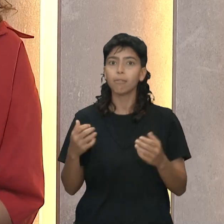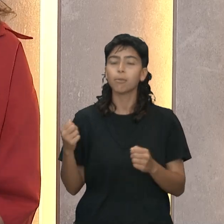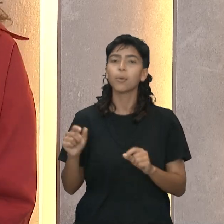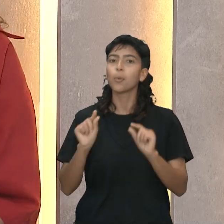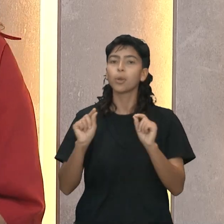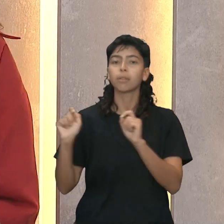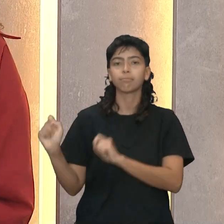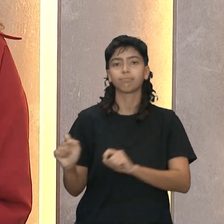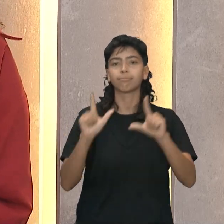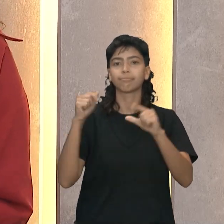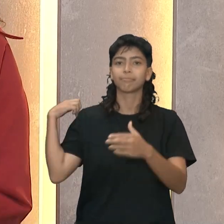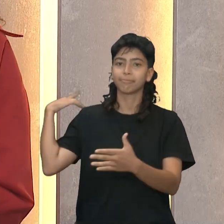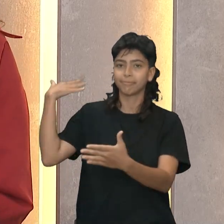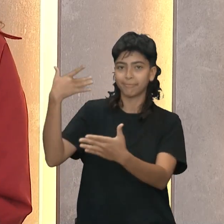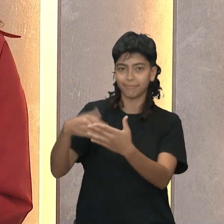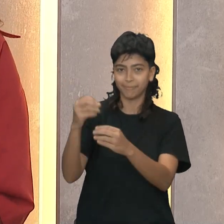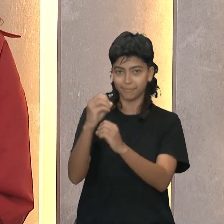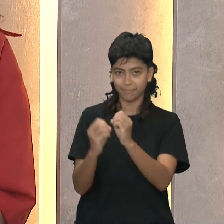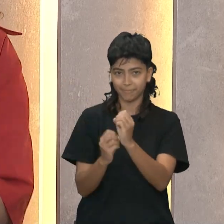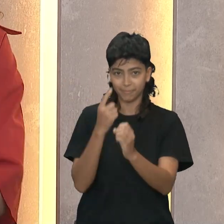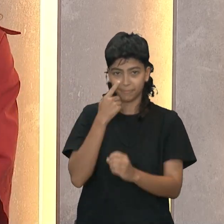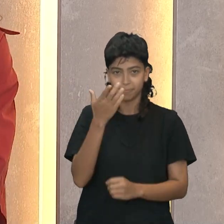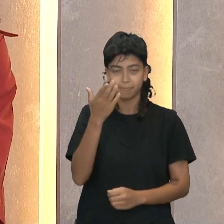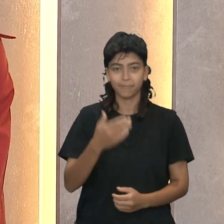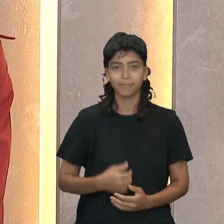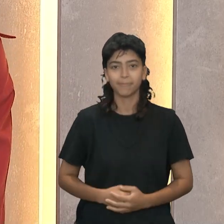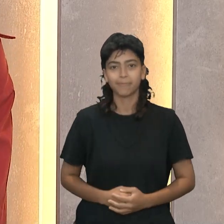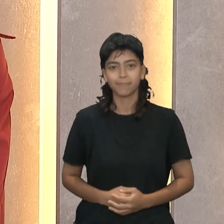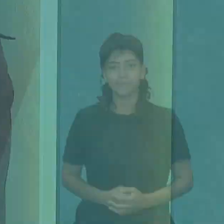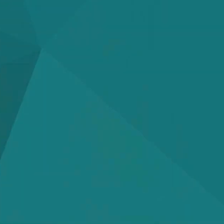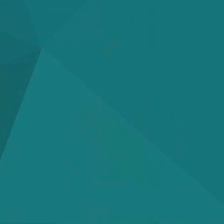chegou o momento do nosso quadro Sempre UFG.